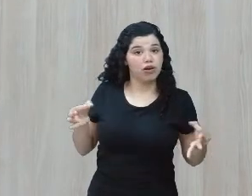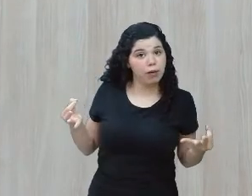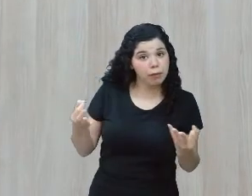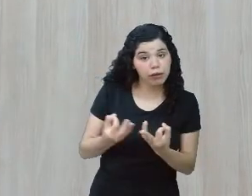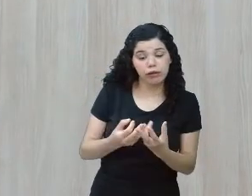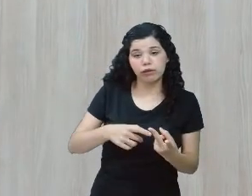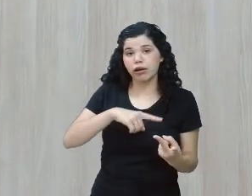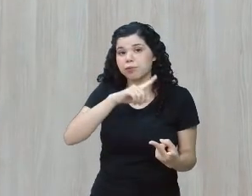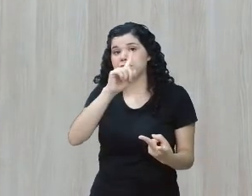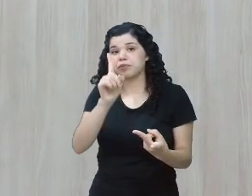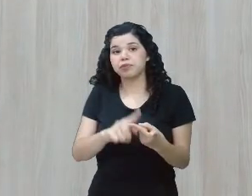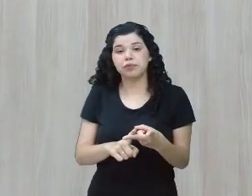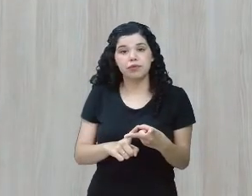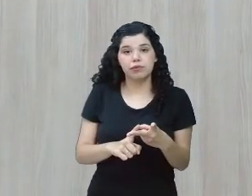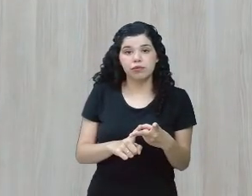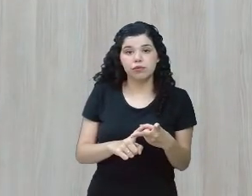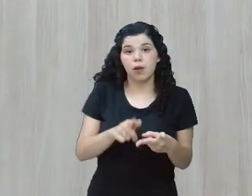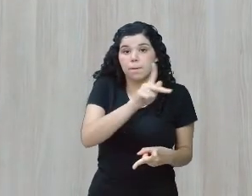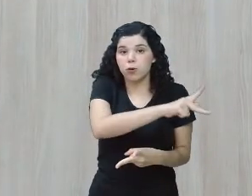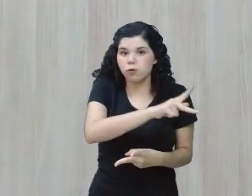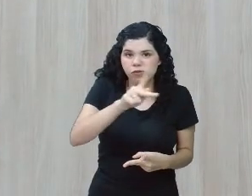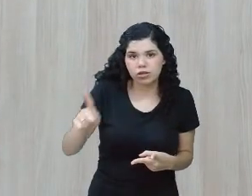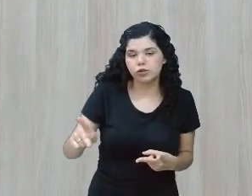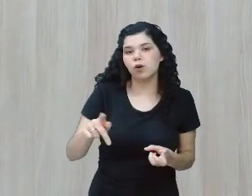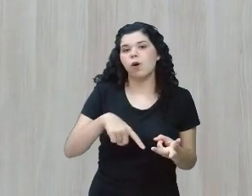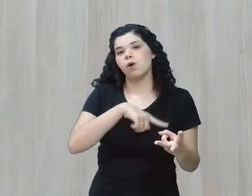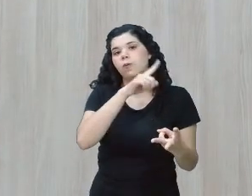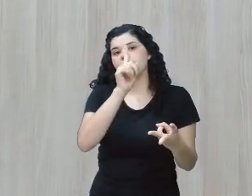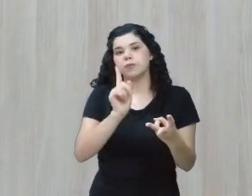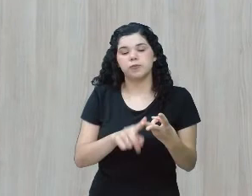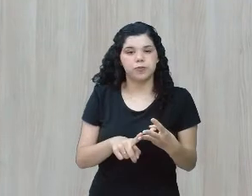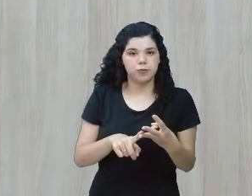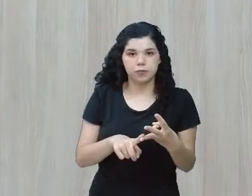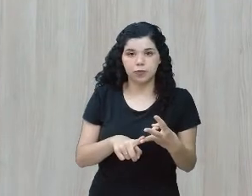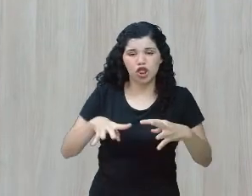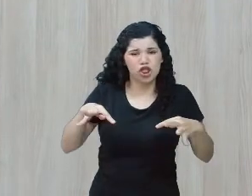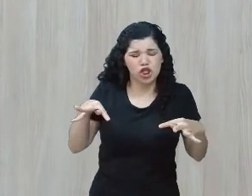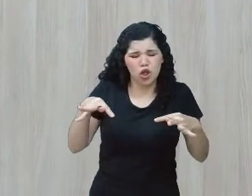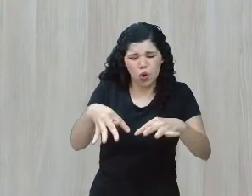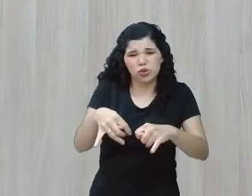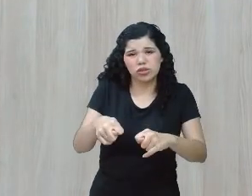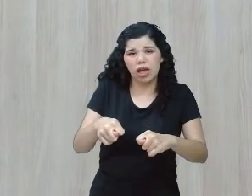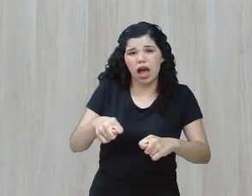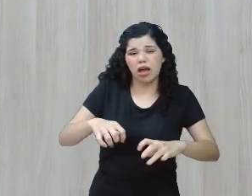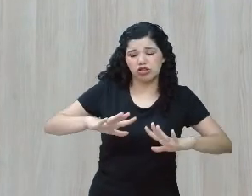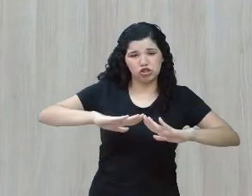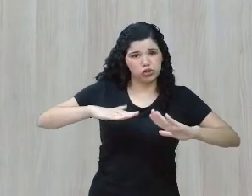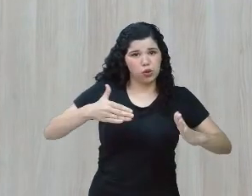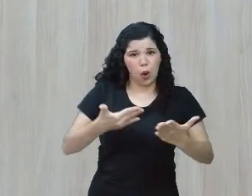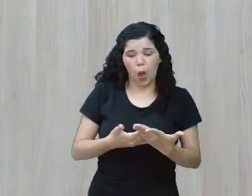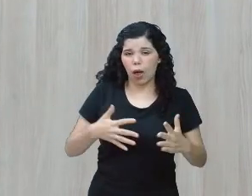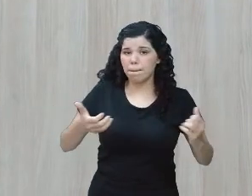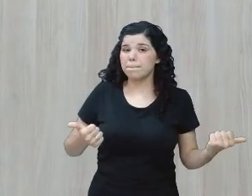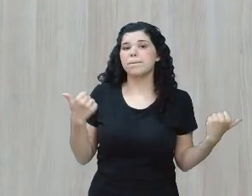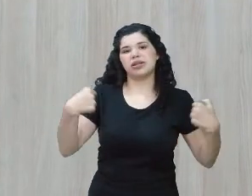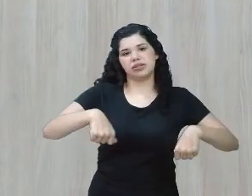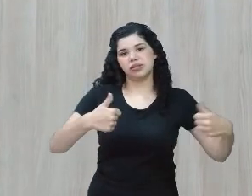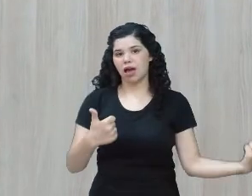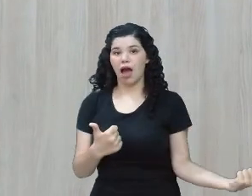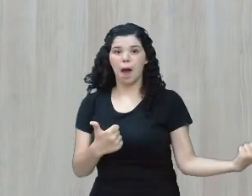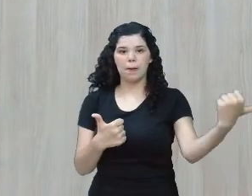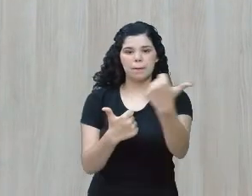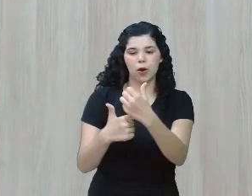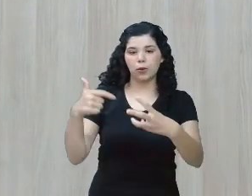a colaboração do professor, a colaboração de toda a comunidade escolar, não é? Se